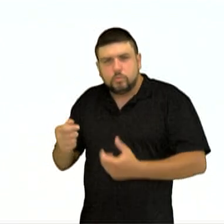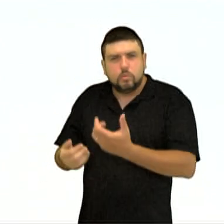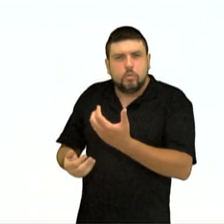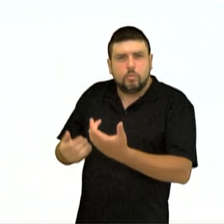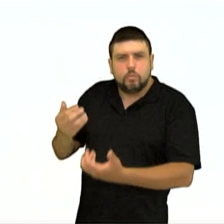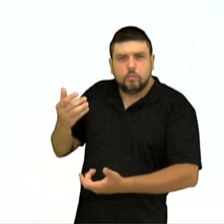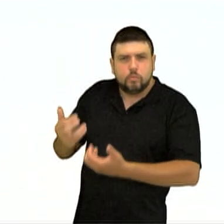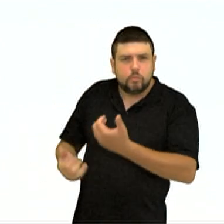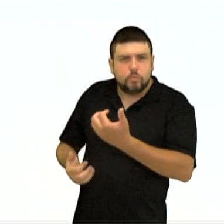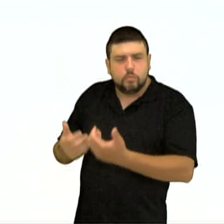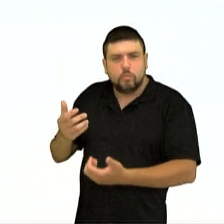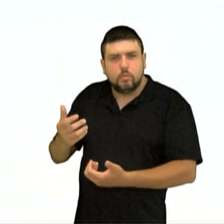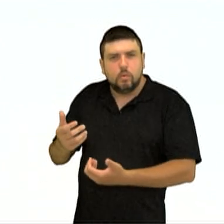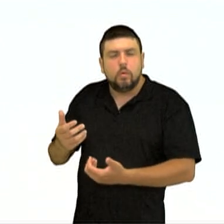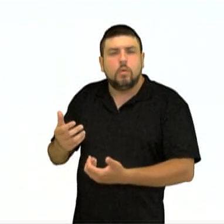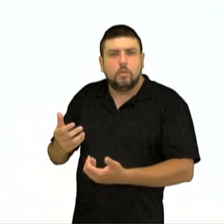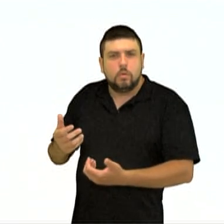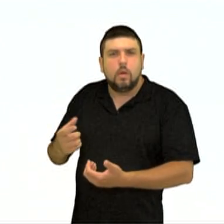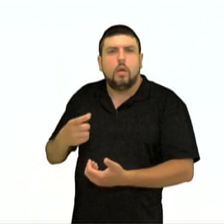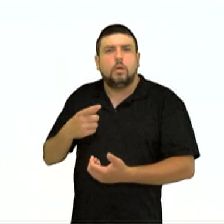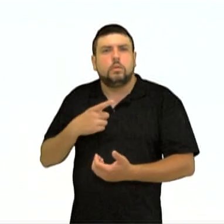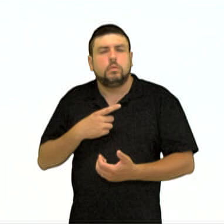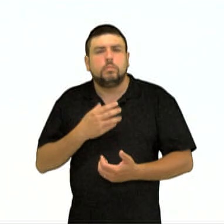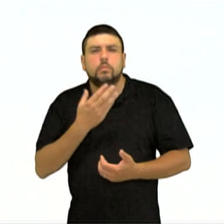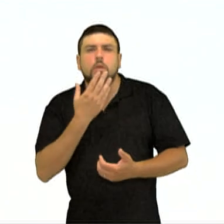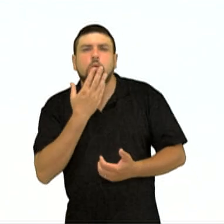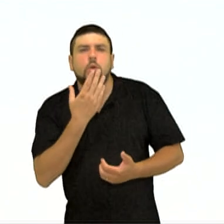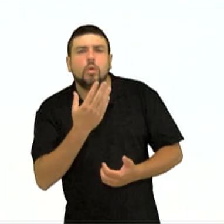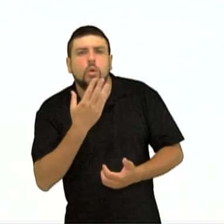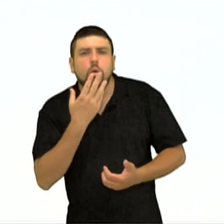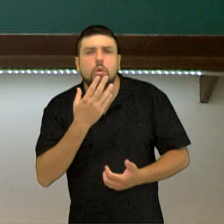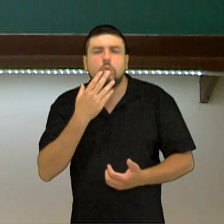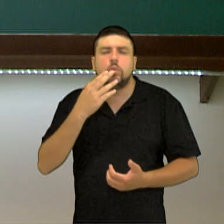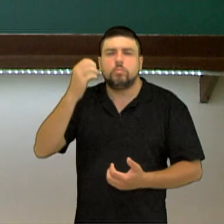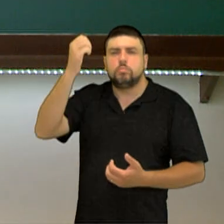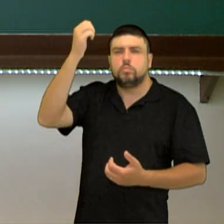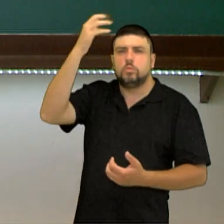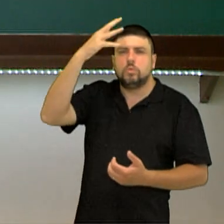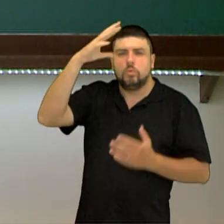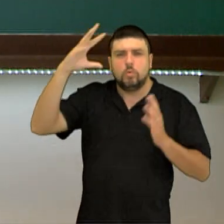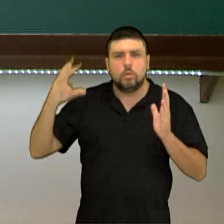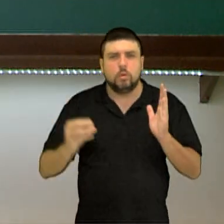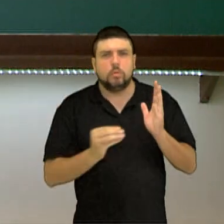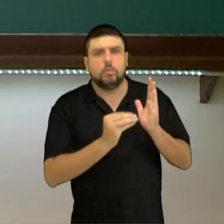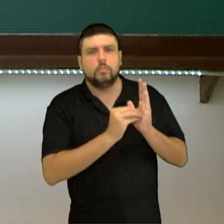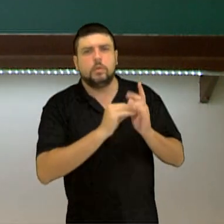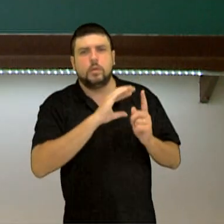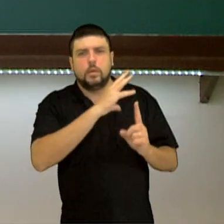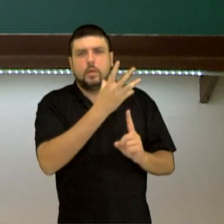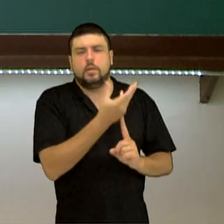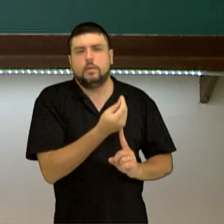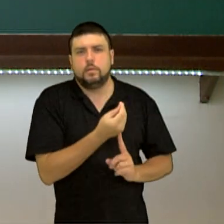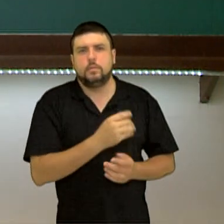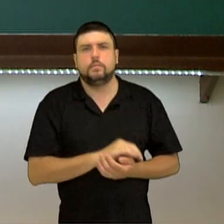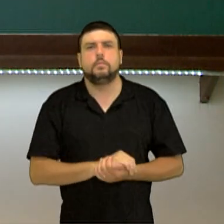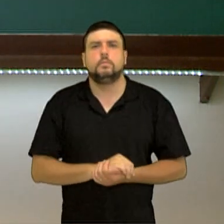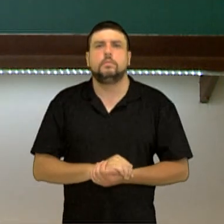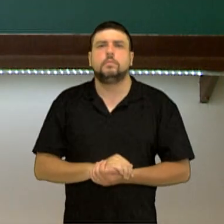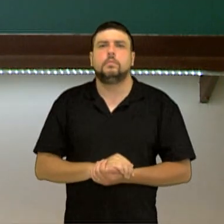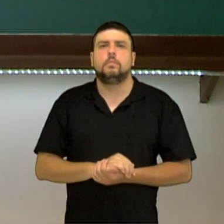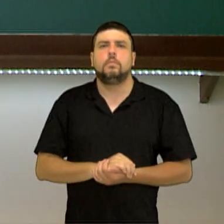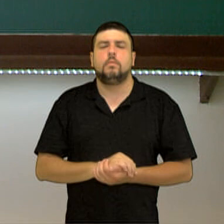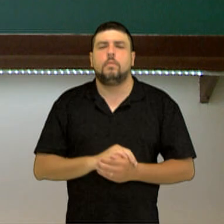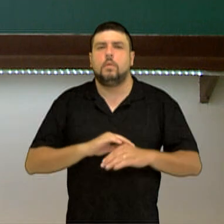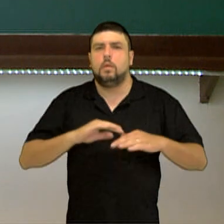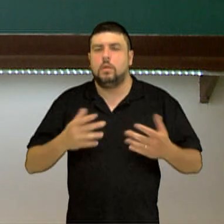trouxe essa explosão de cores e luzes para a arte. Então, com a reprodução